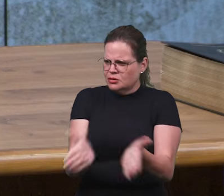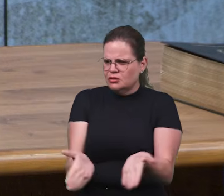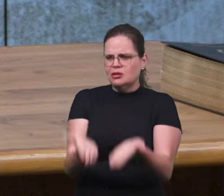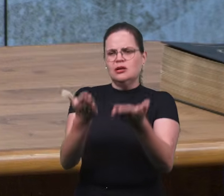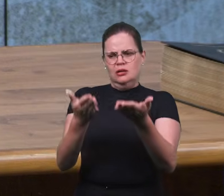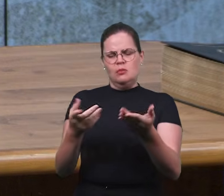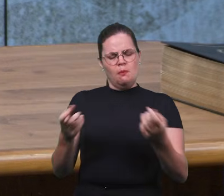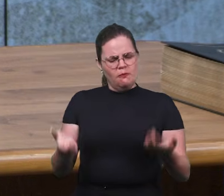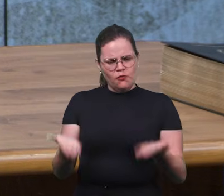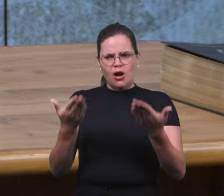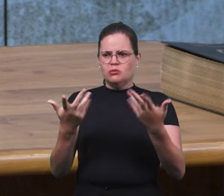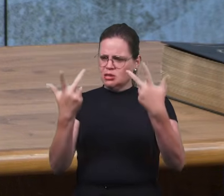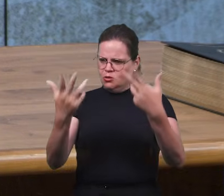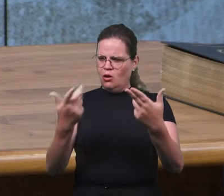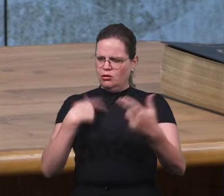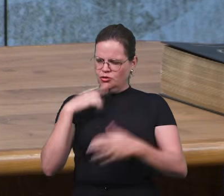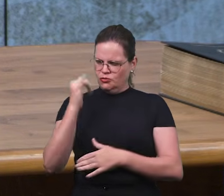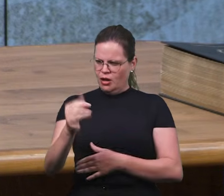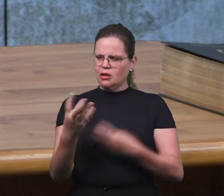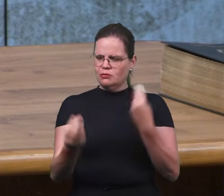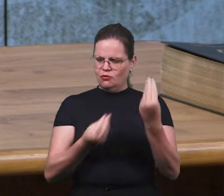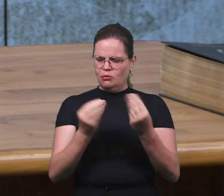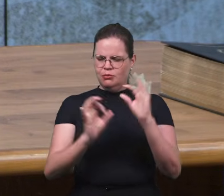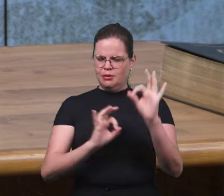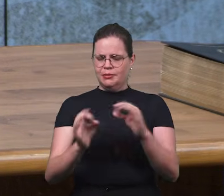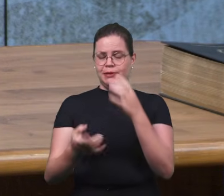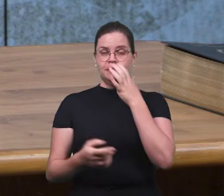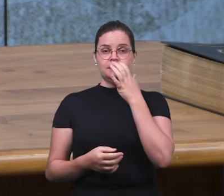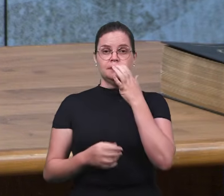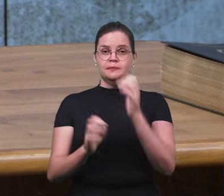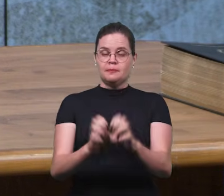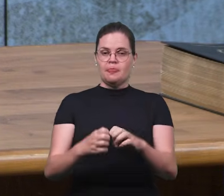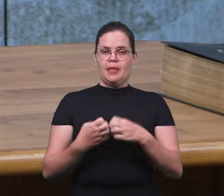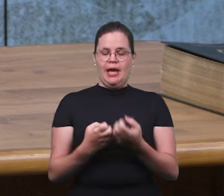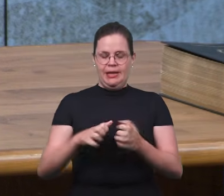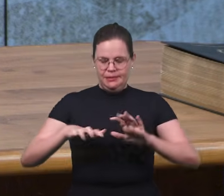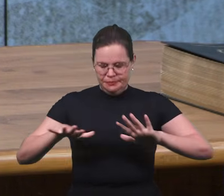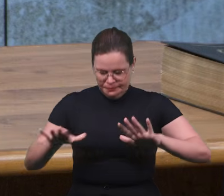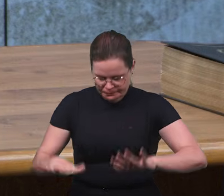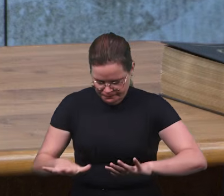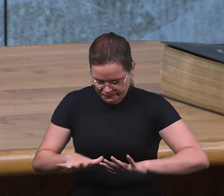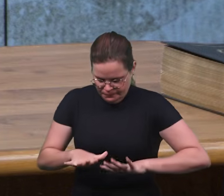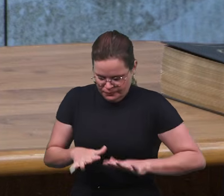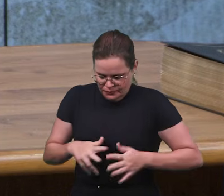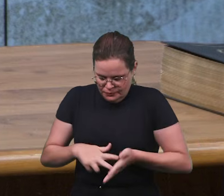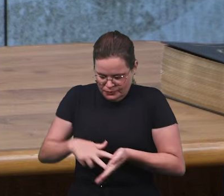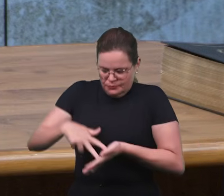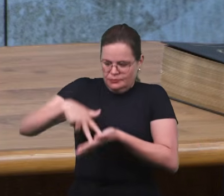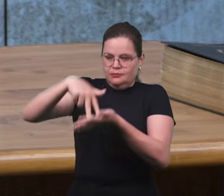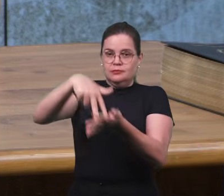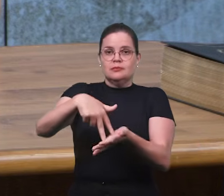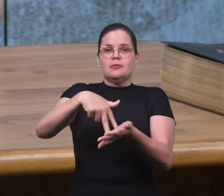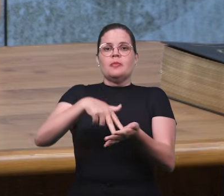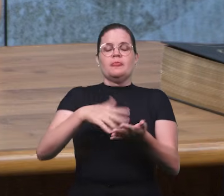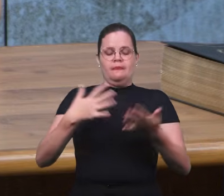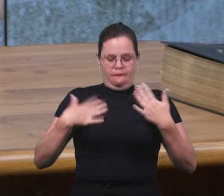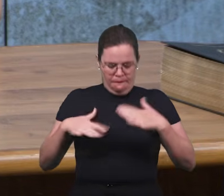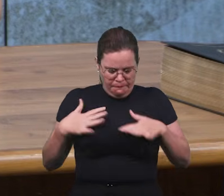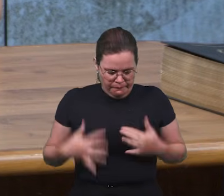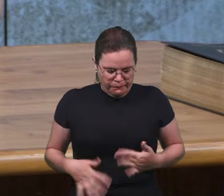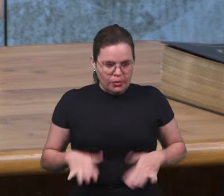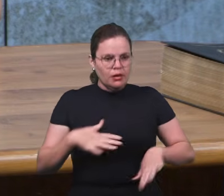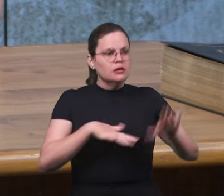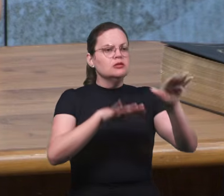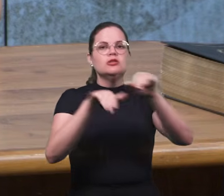faze assim. Então Esdras se levantou e ajuramentou os maiorais dos sacerdotes e